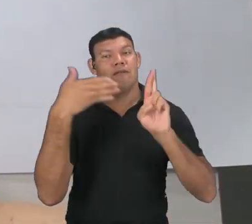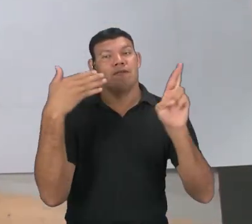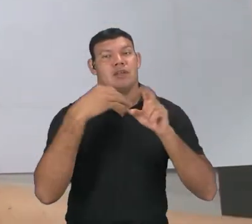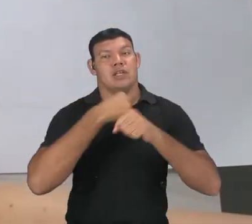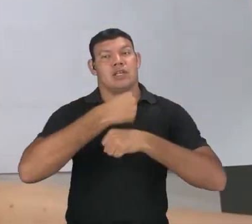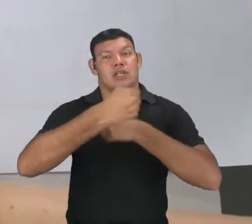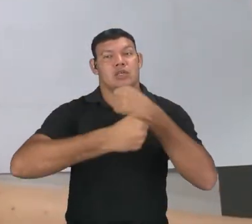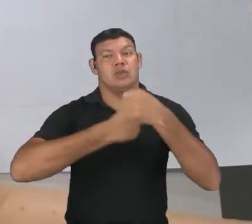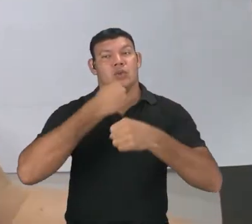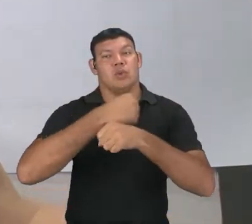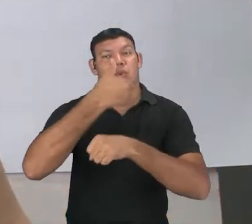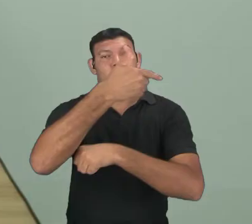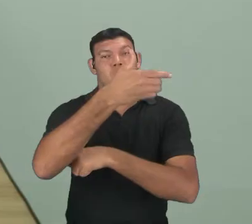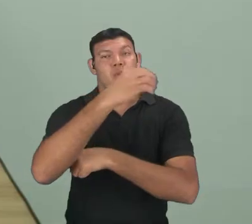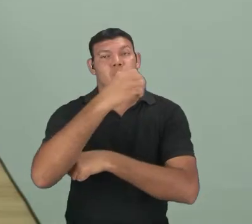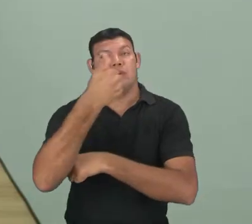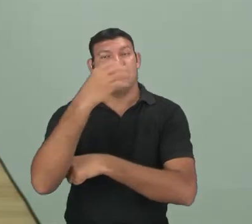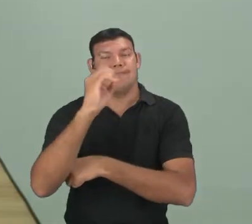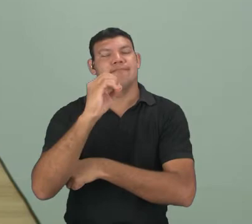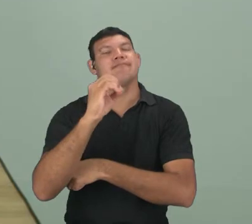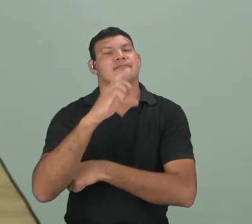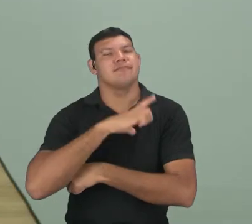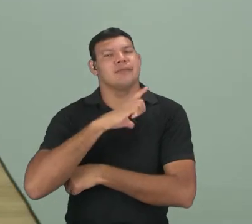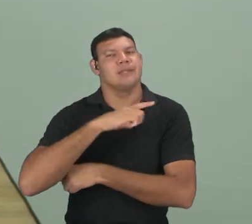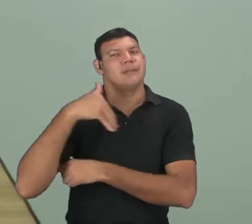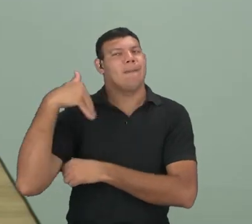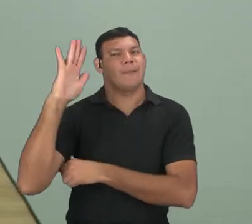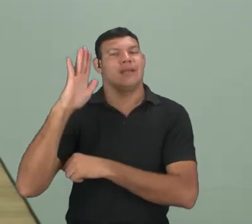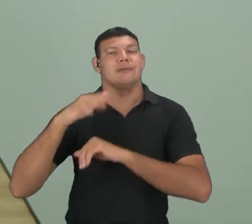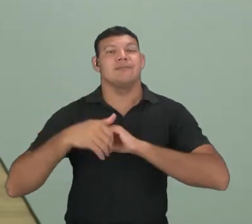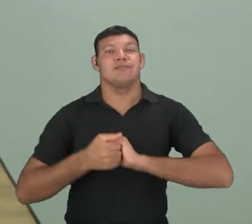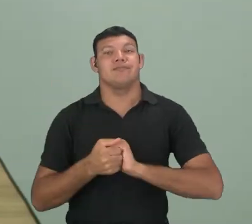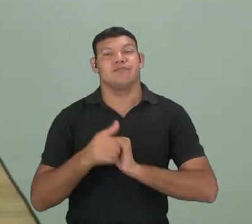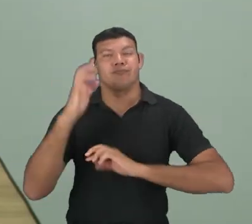de 2010, né? Nós sabemos que hoje já está maior.